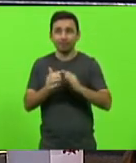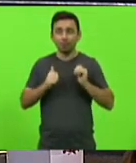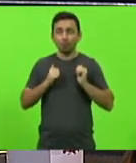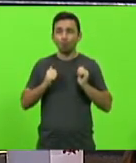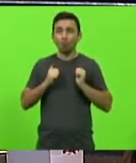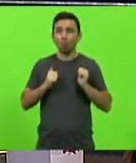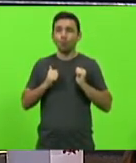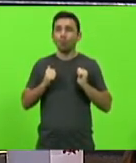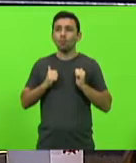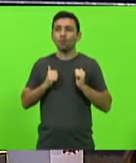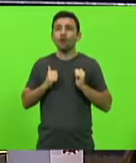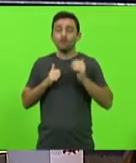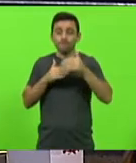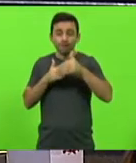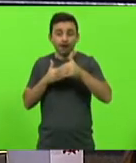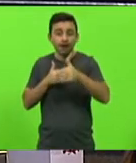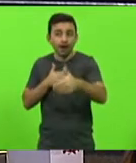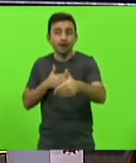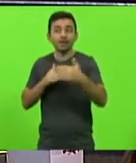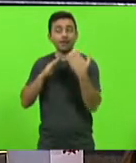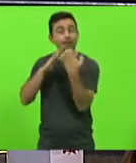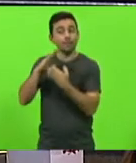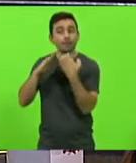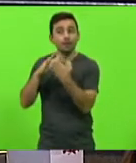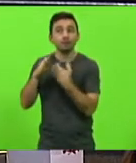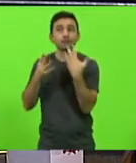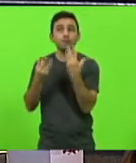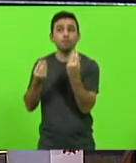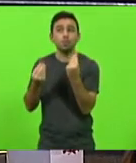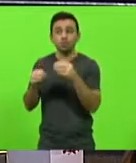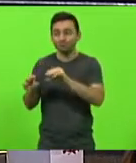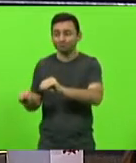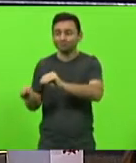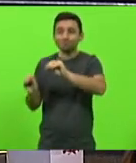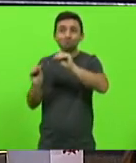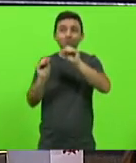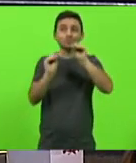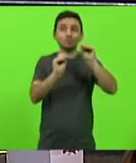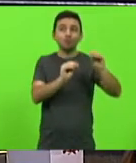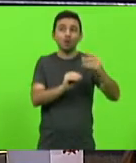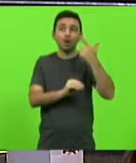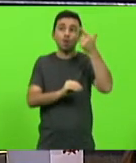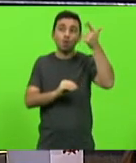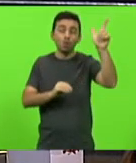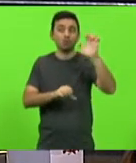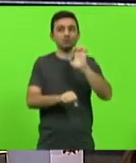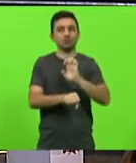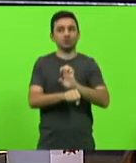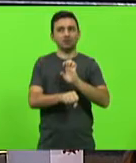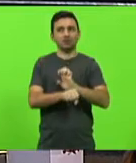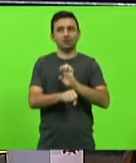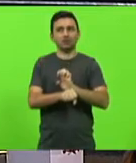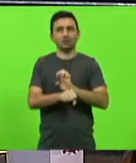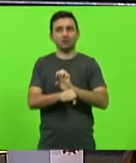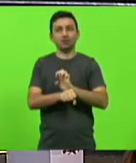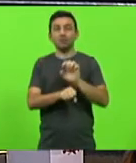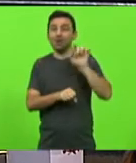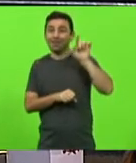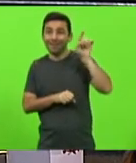é de que muitas empresas vão se deslocar para outros estados, onde a